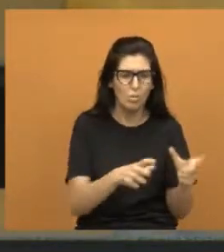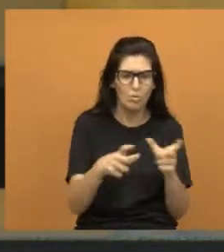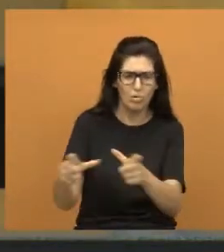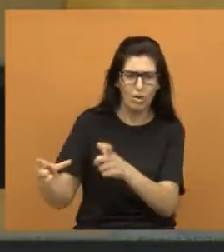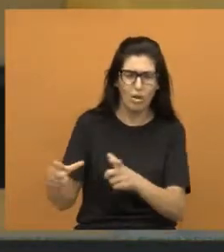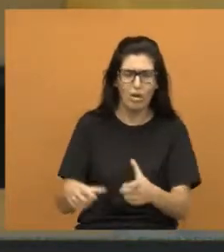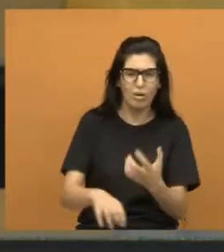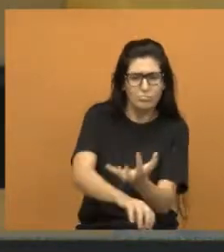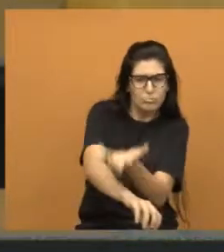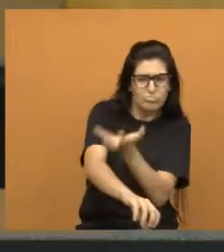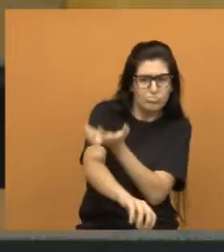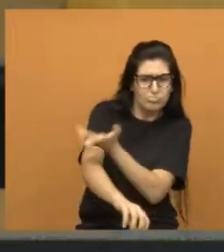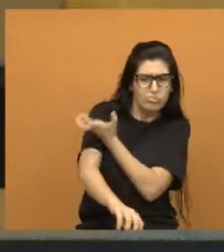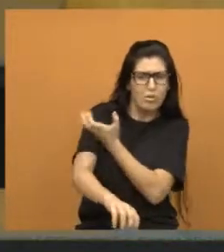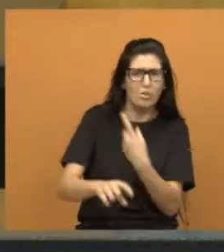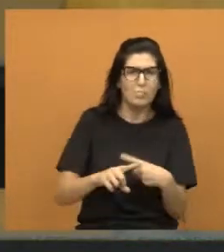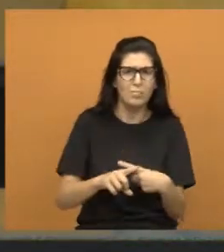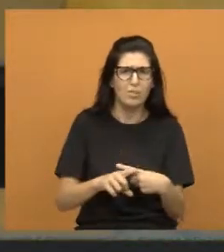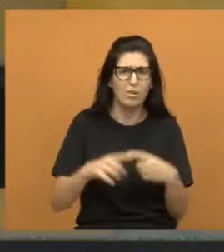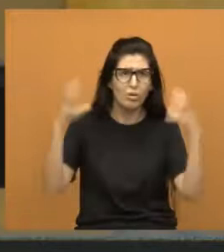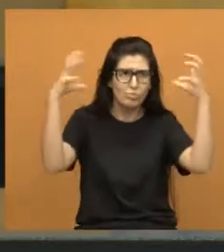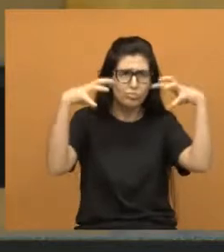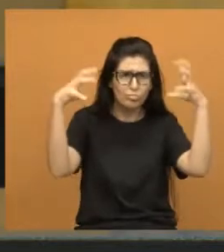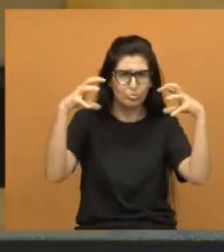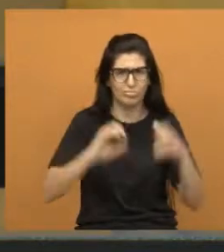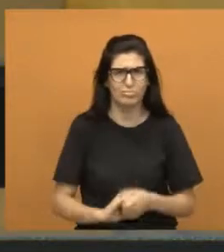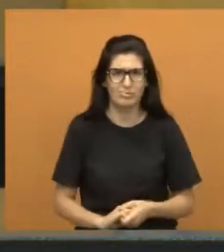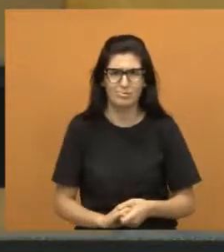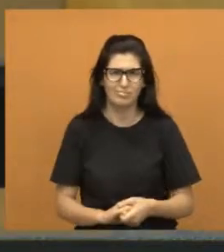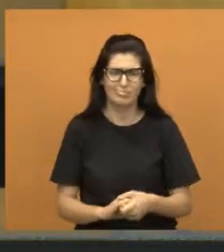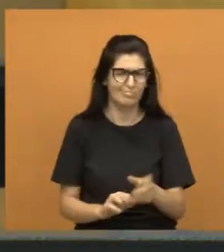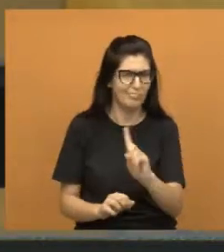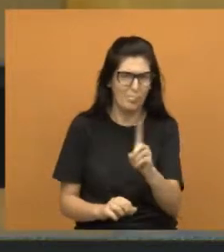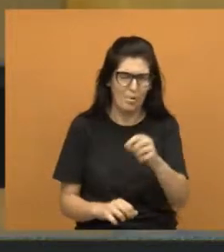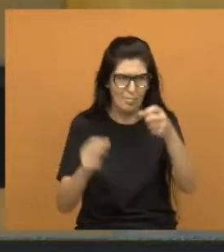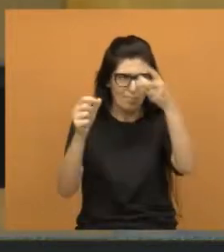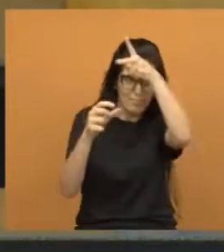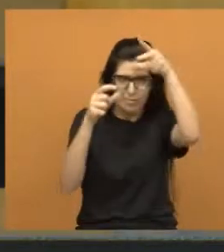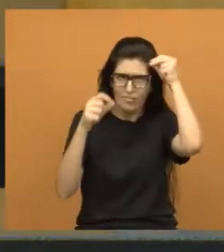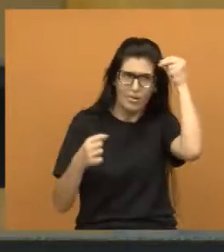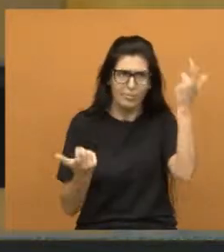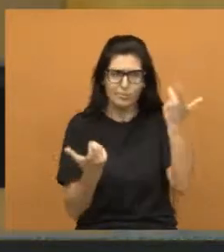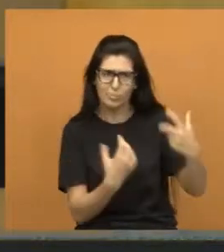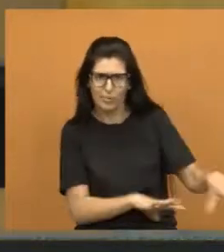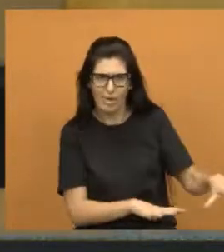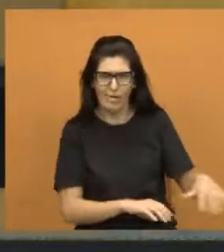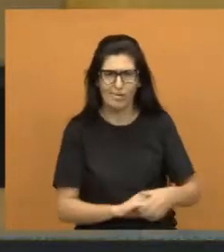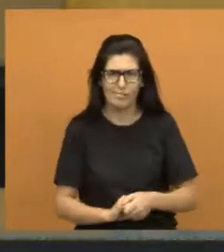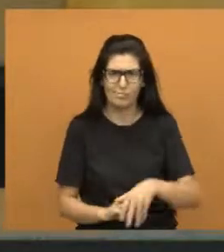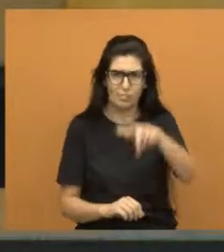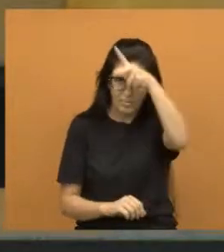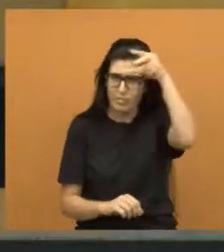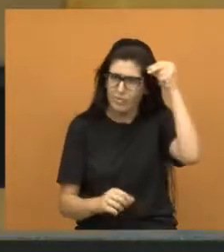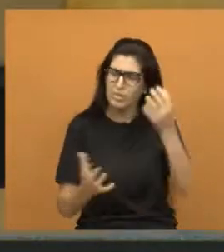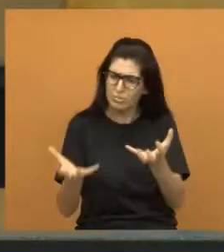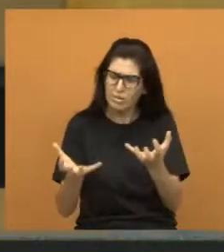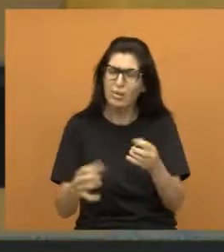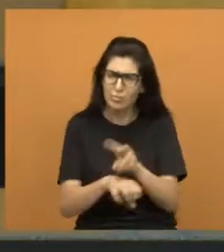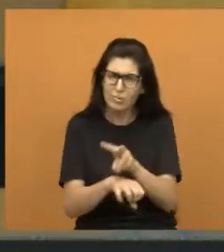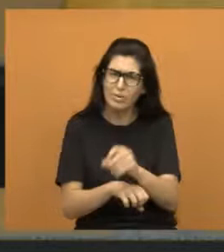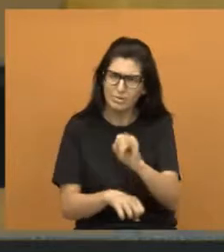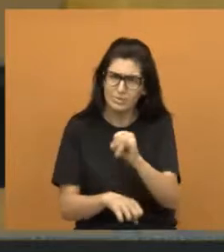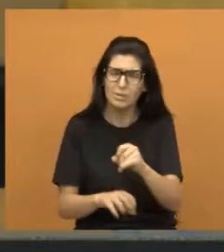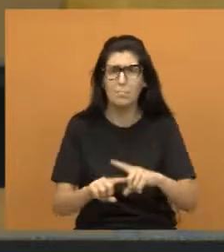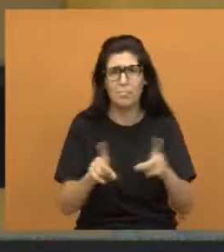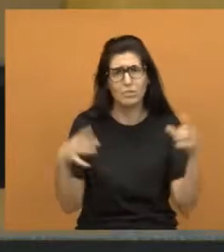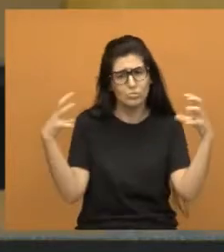alto, a chuva. Não é o prefeito que não quer limpar, e também a gente sabe que o gargalo maior do meio ambiente é o